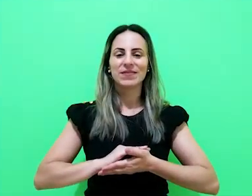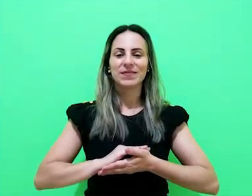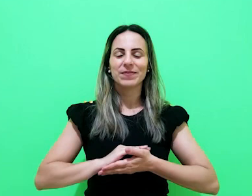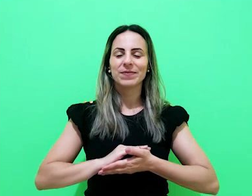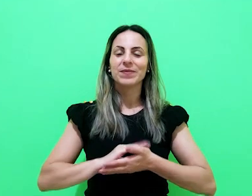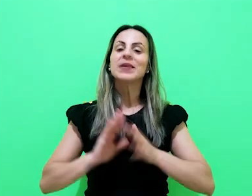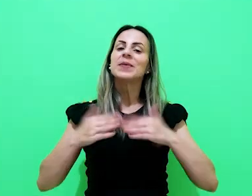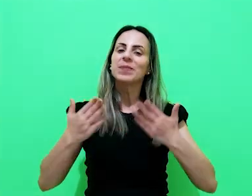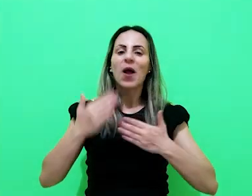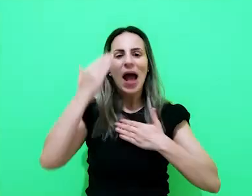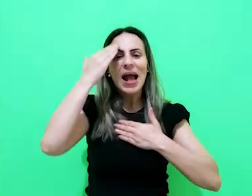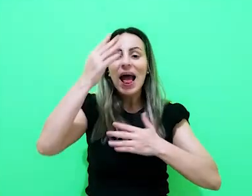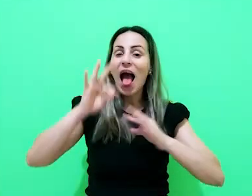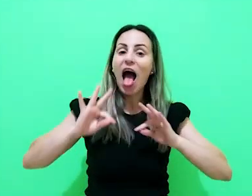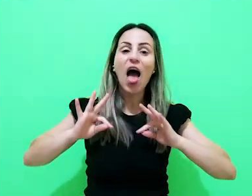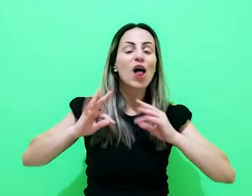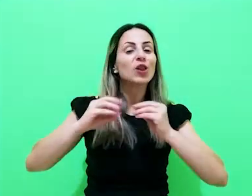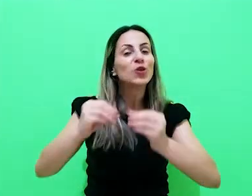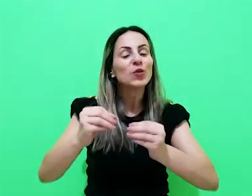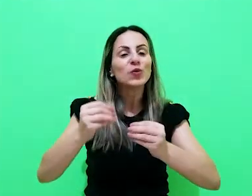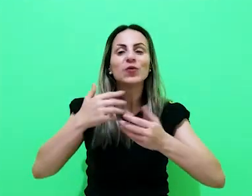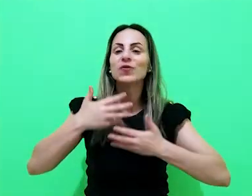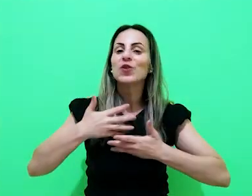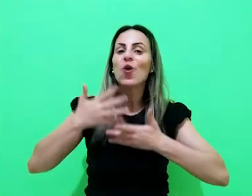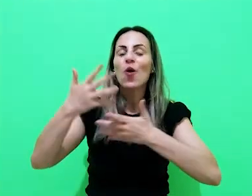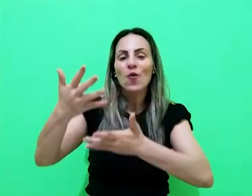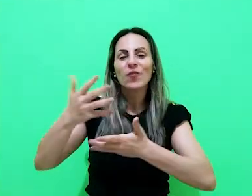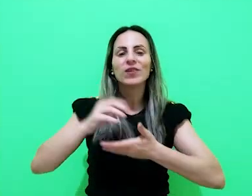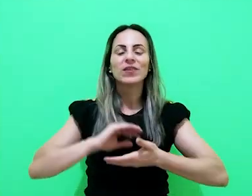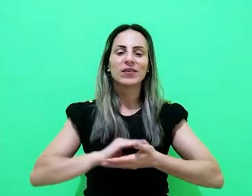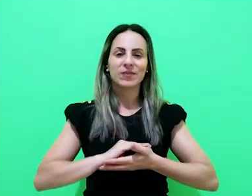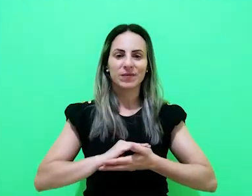Bom, agradeço a todos pelo